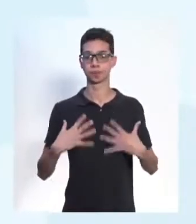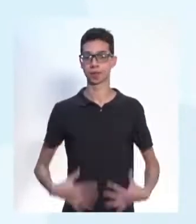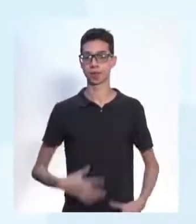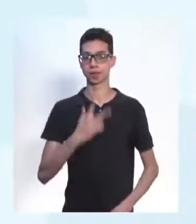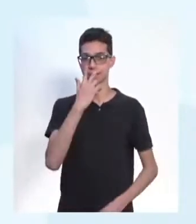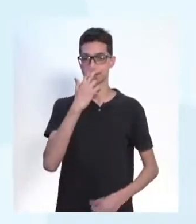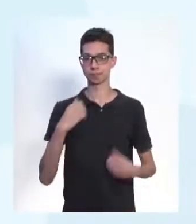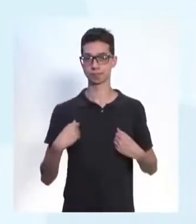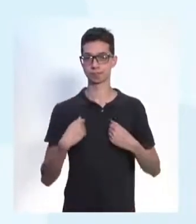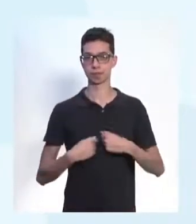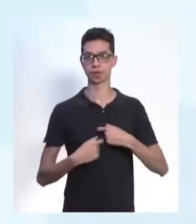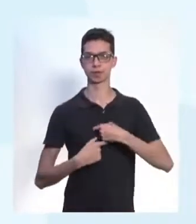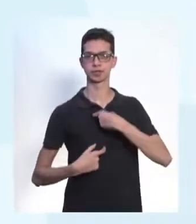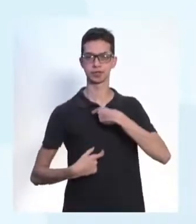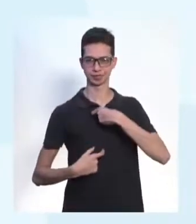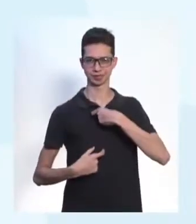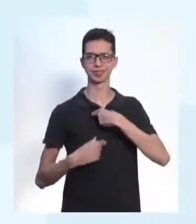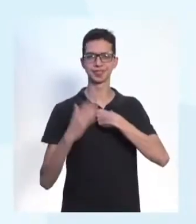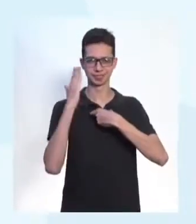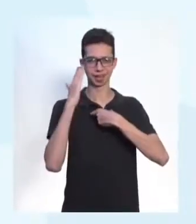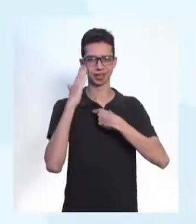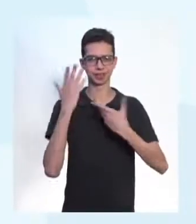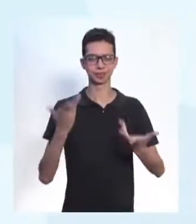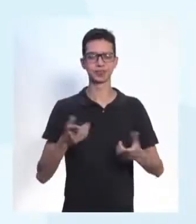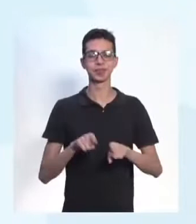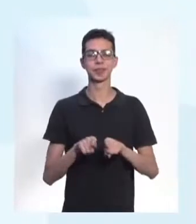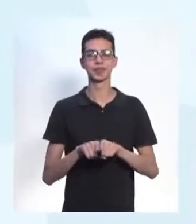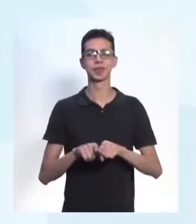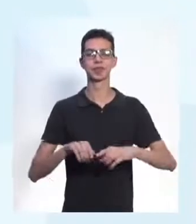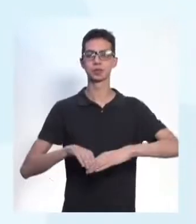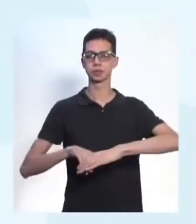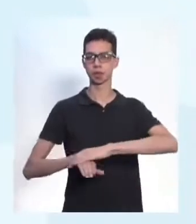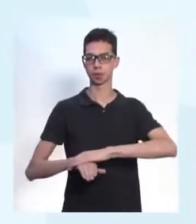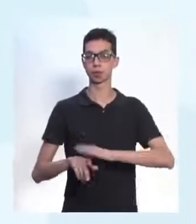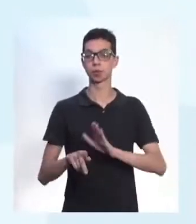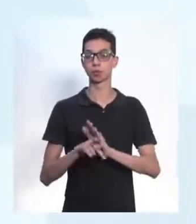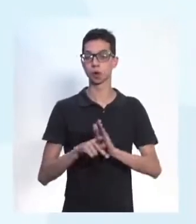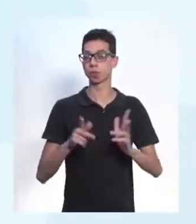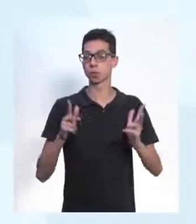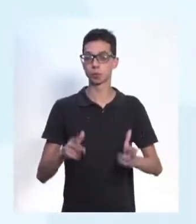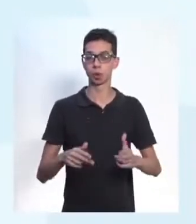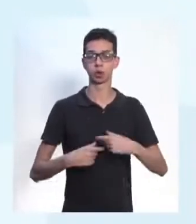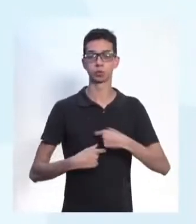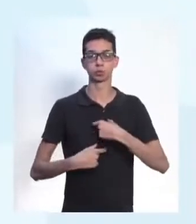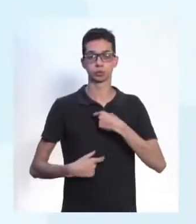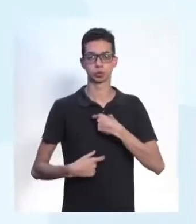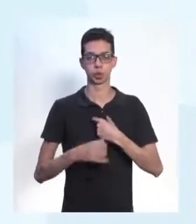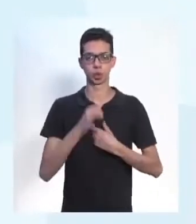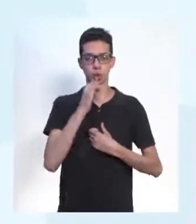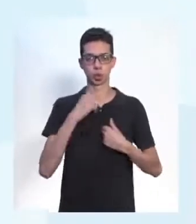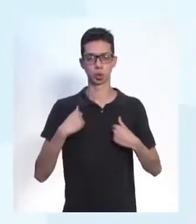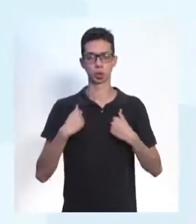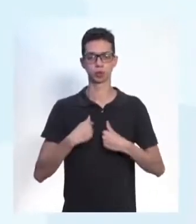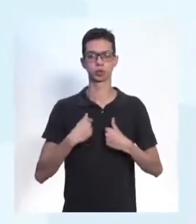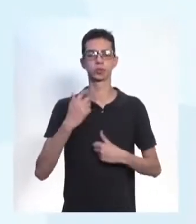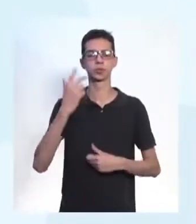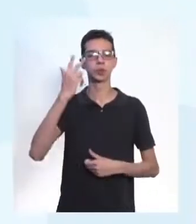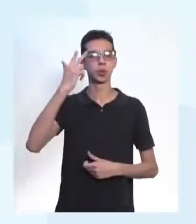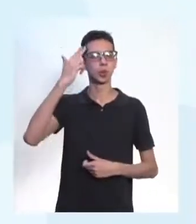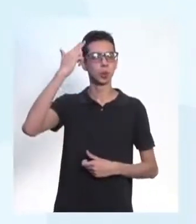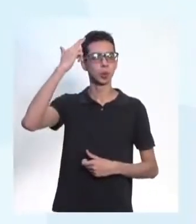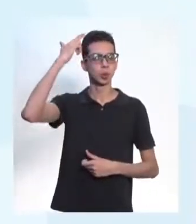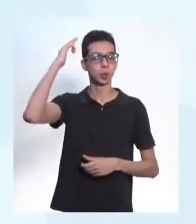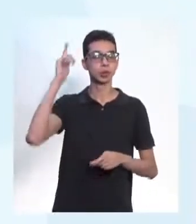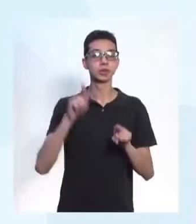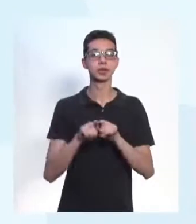sociais, sabe? Terno, calça social, sapato social, cabelos curtos. E tem uma em destaque,